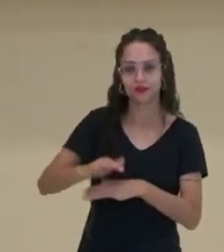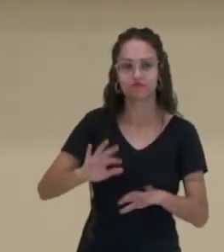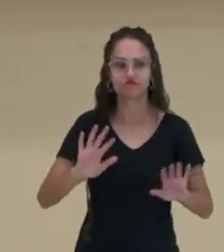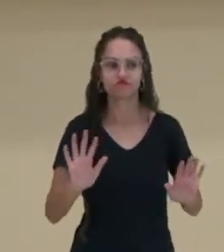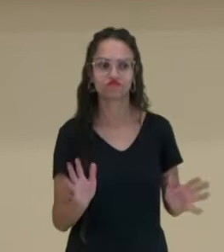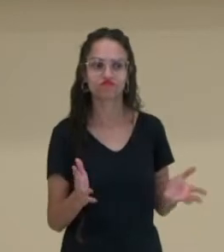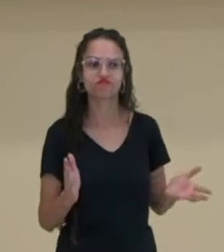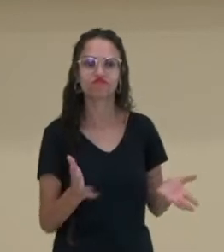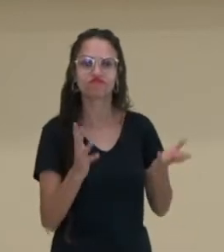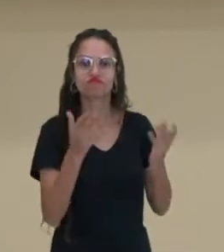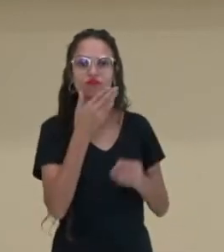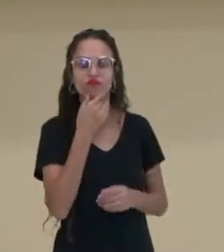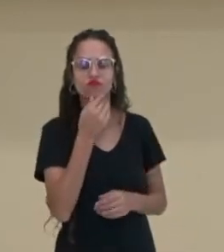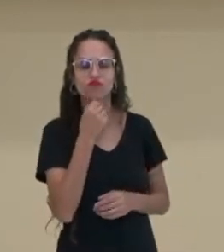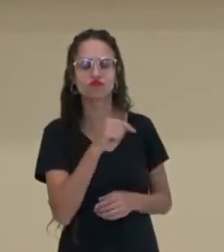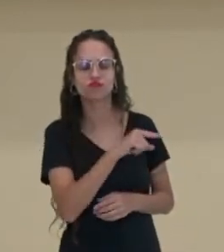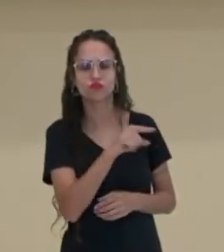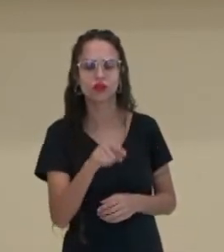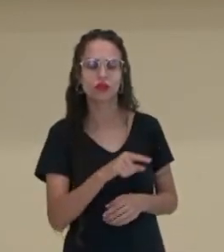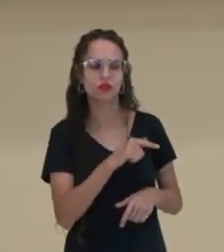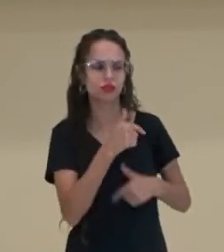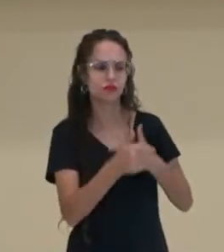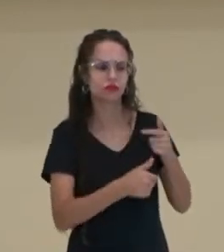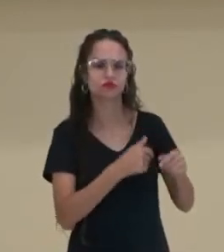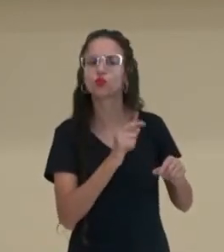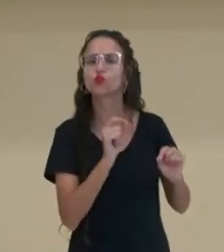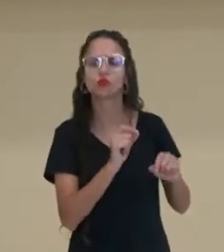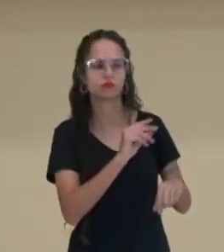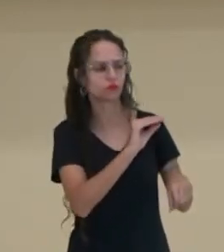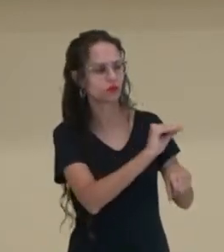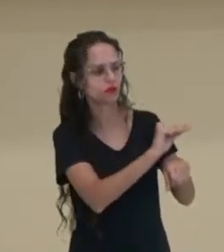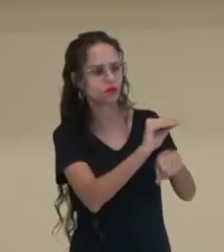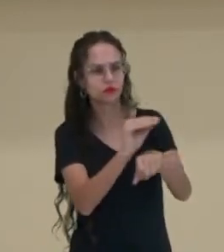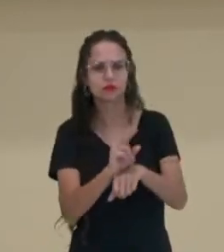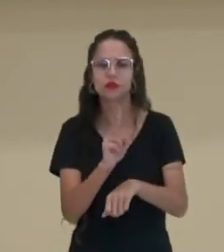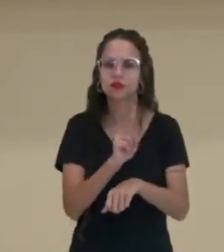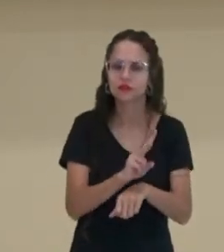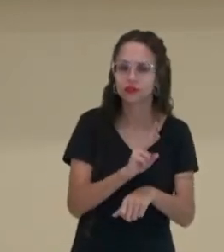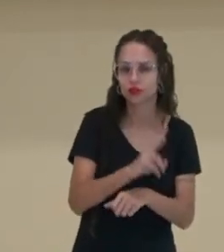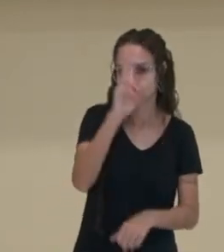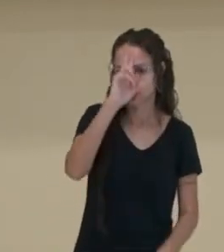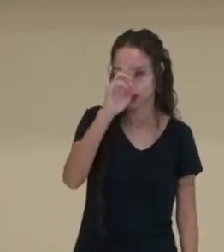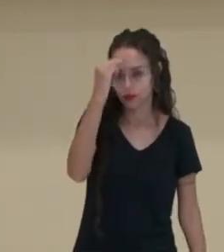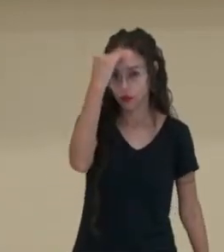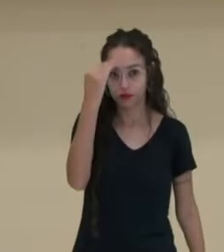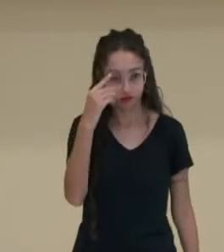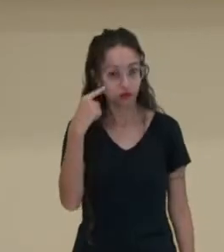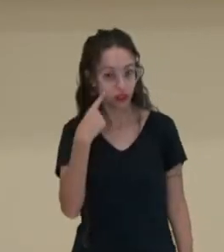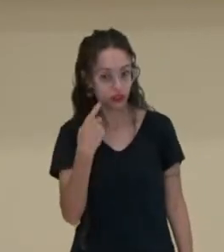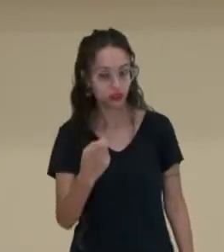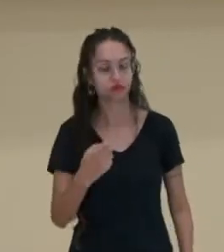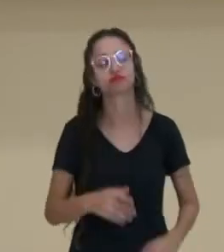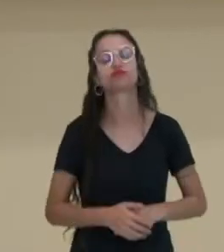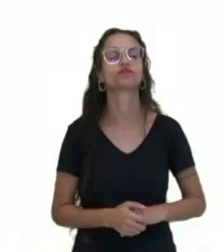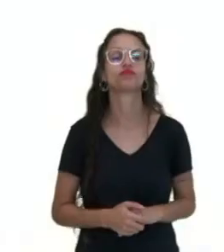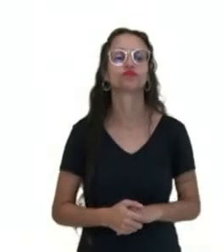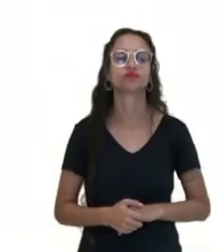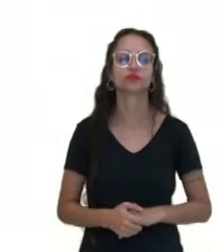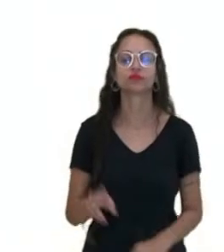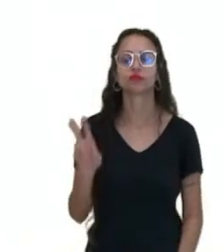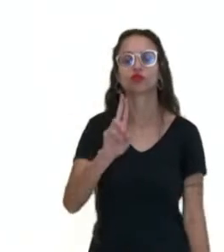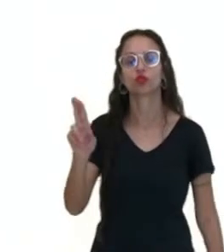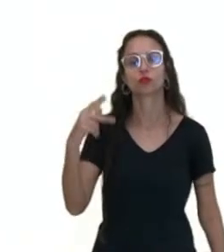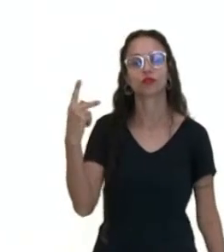homens a trabalhar com a preservação da história, com a preservação da memória. Olha que interessante. O nome